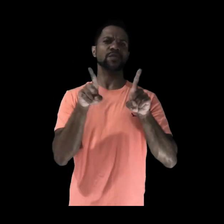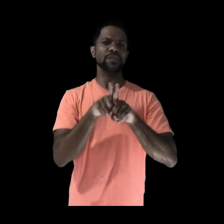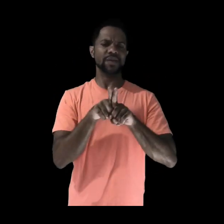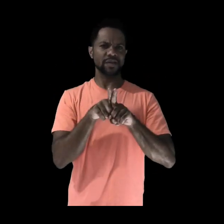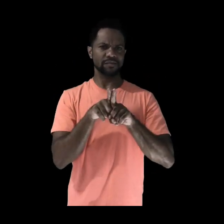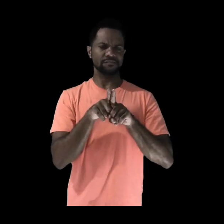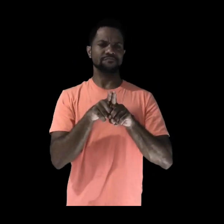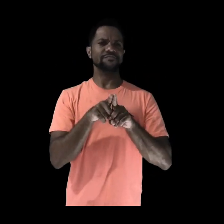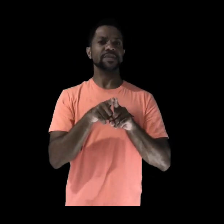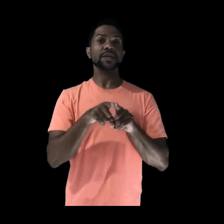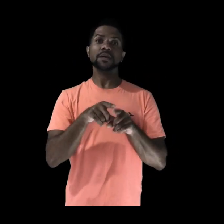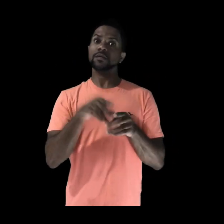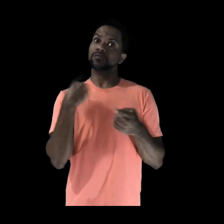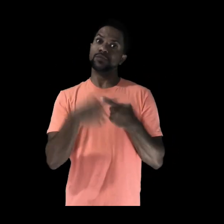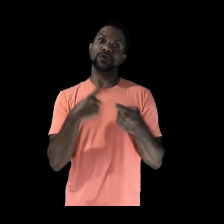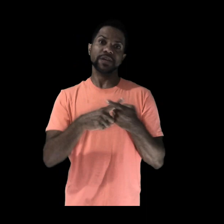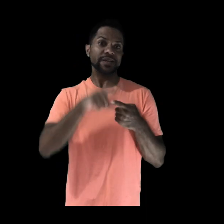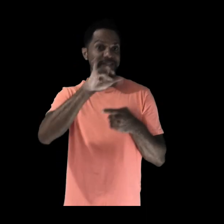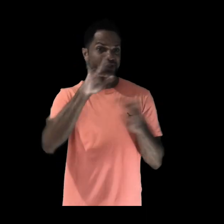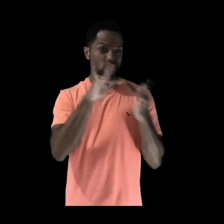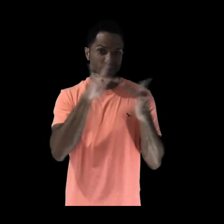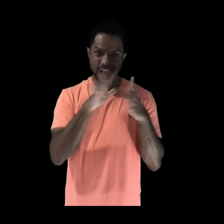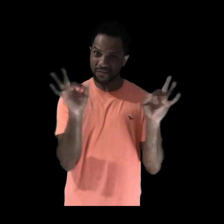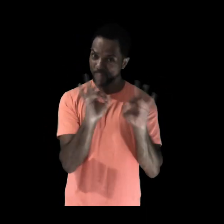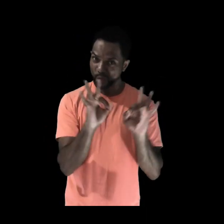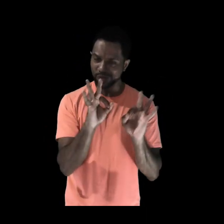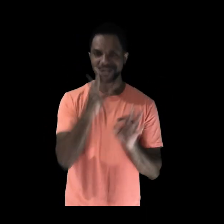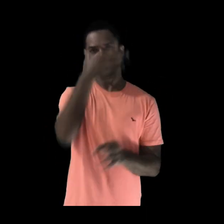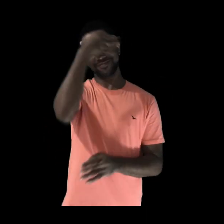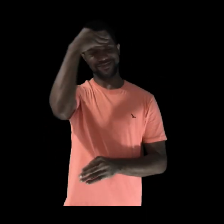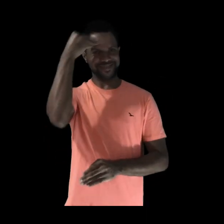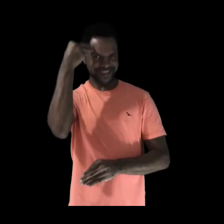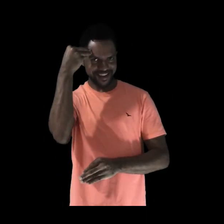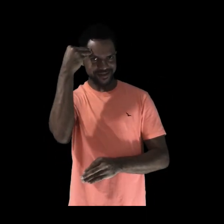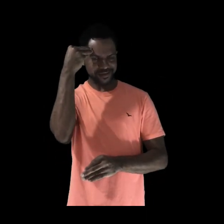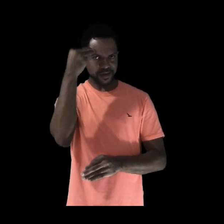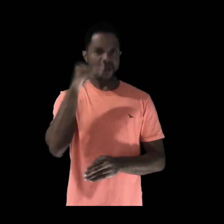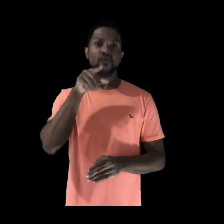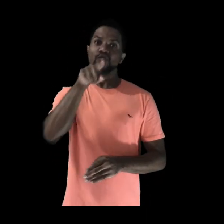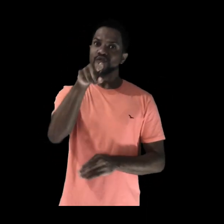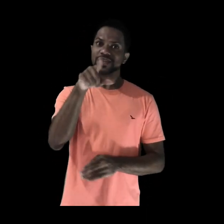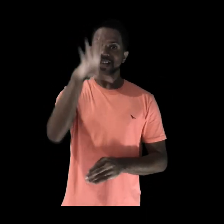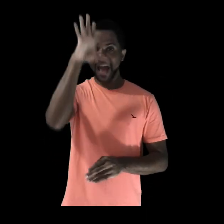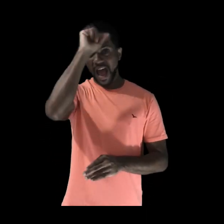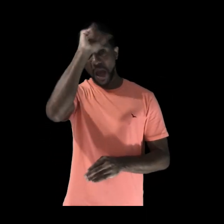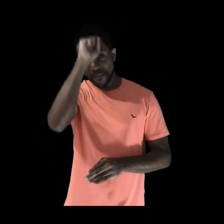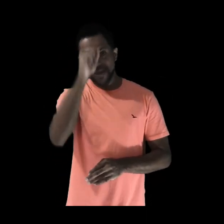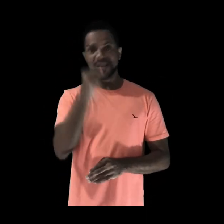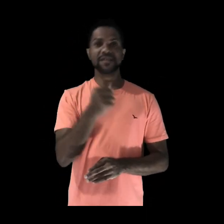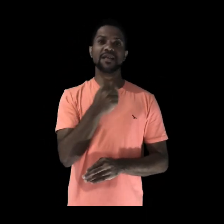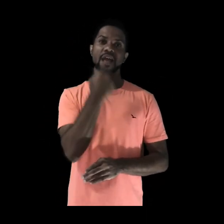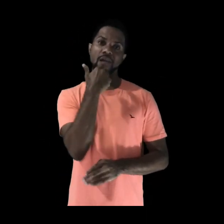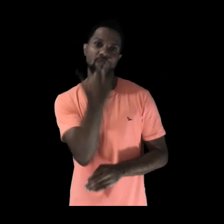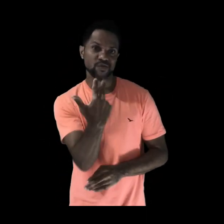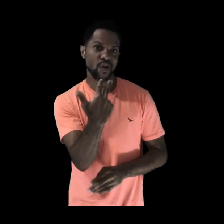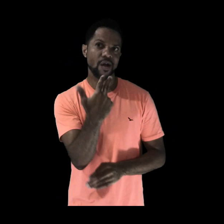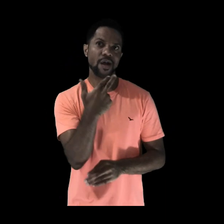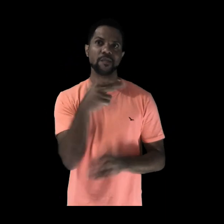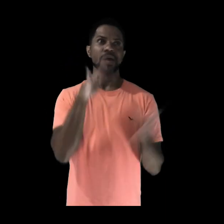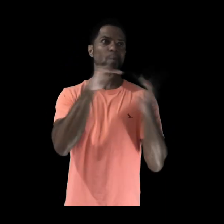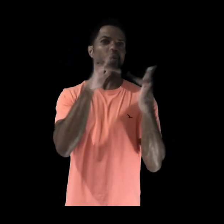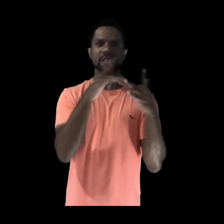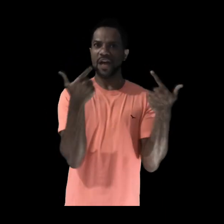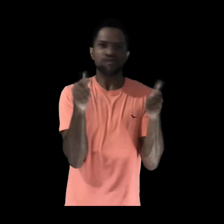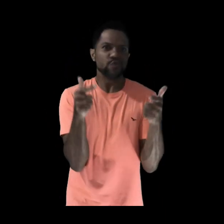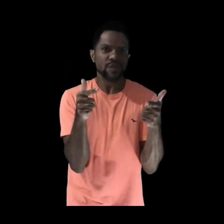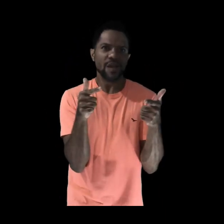ter o cotidiano com a língua, senão a gente esquece. Não tem como a gente aprender um idioma se a gente não tem